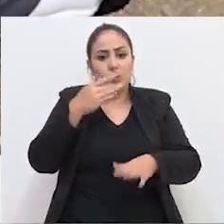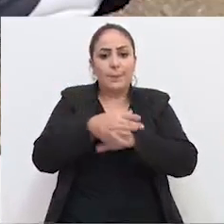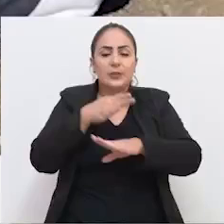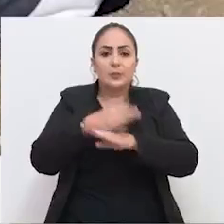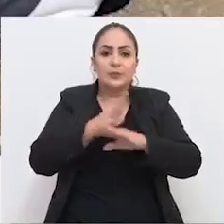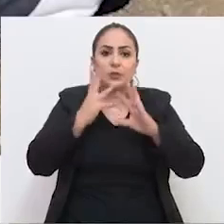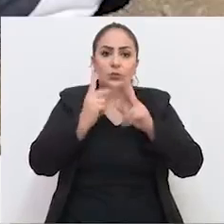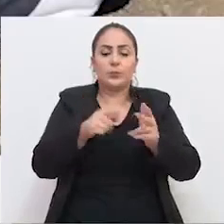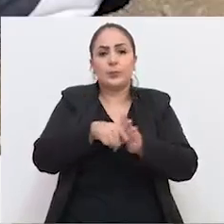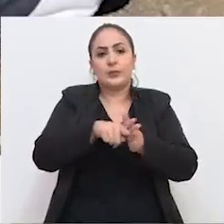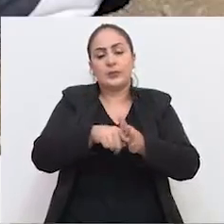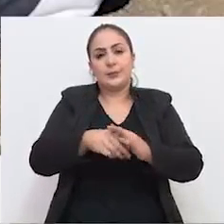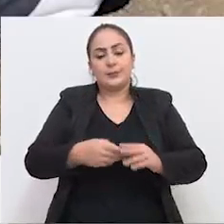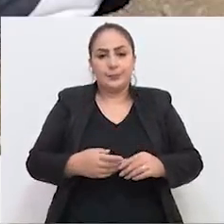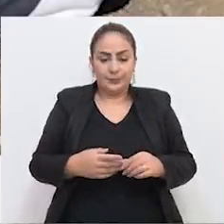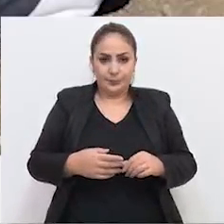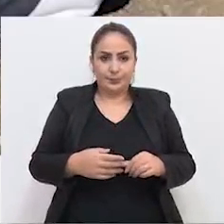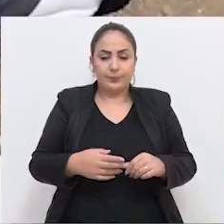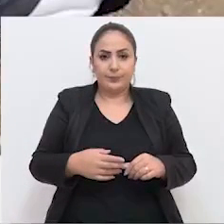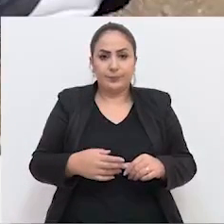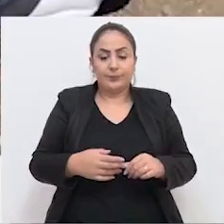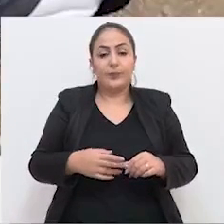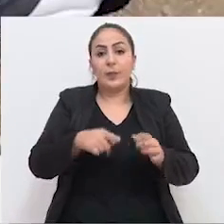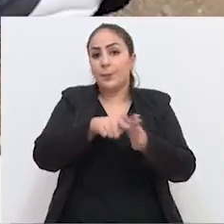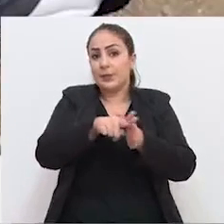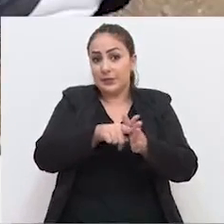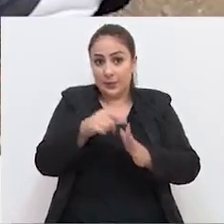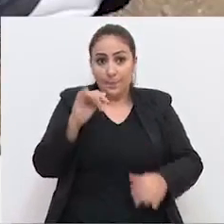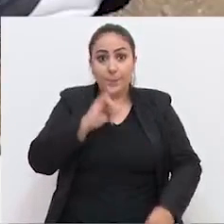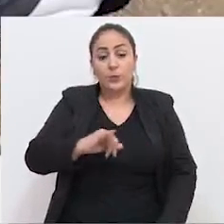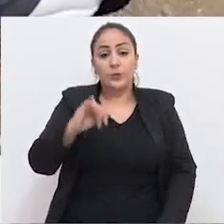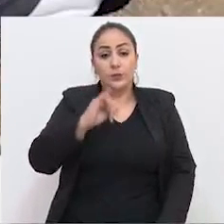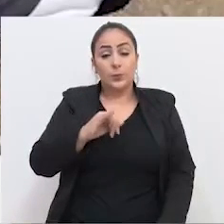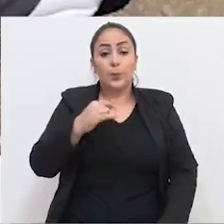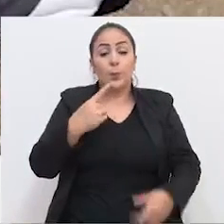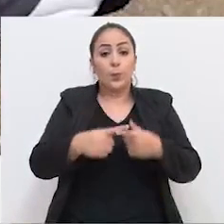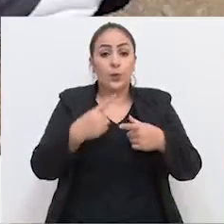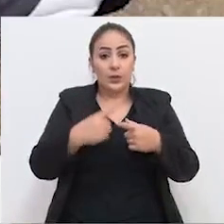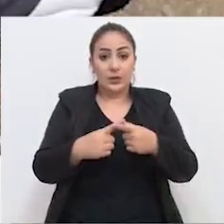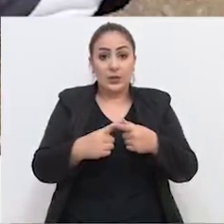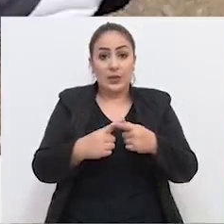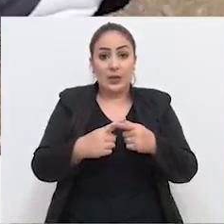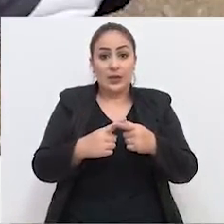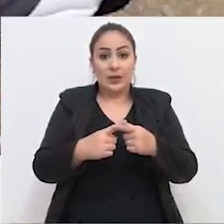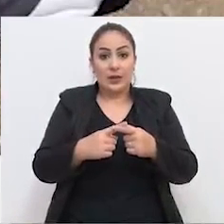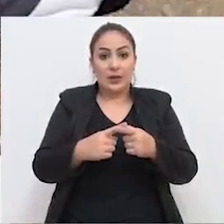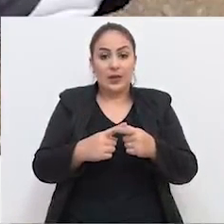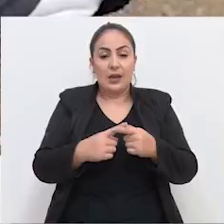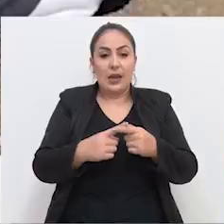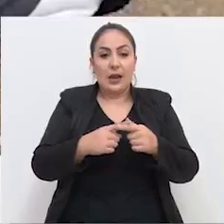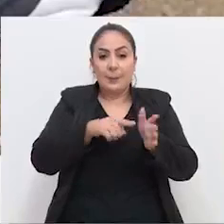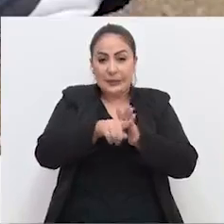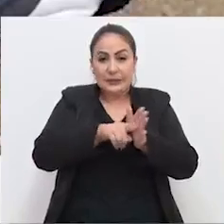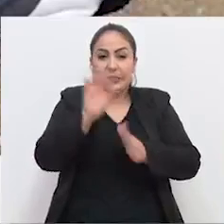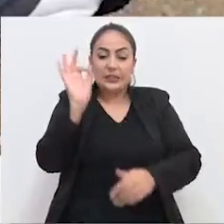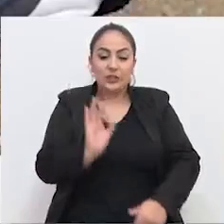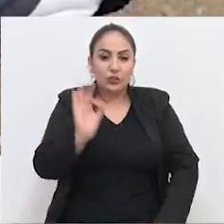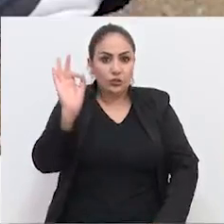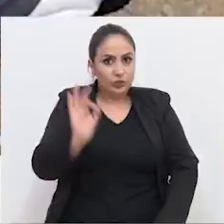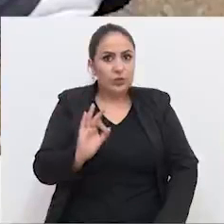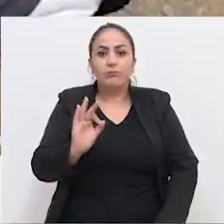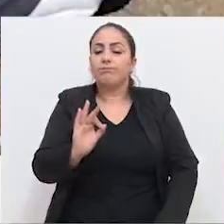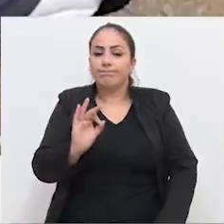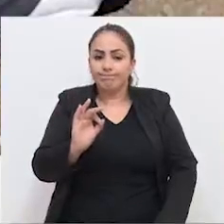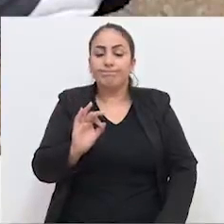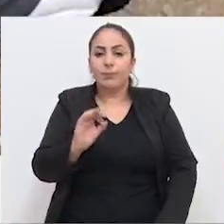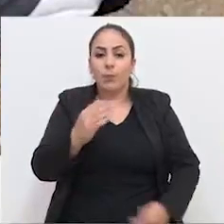pela participação nessa pesquisa. A pesquisa é tão importante porque as estatísticas oficiais são comprovadamente subestimadas,